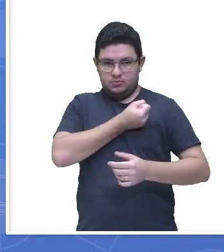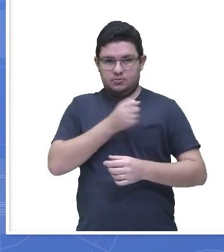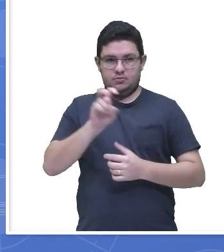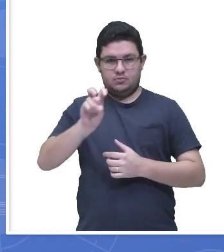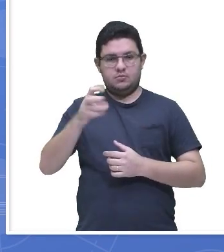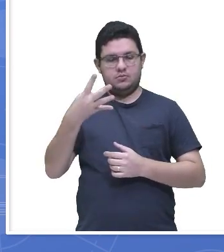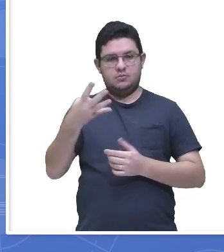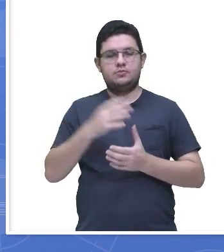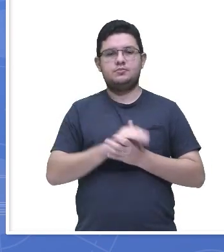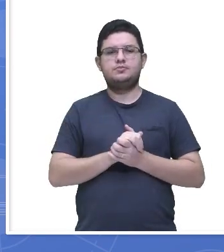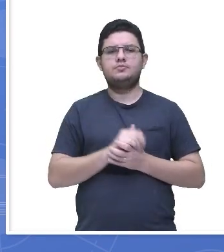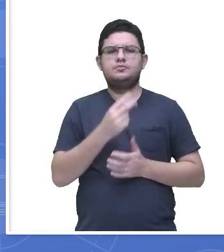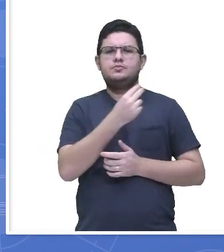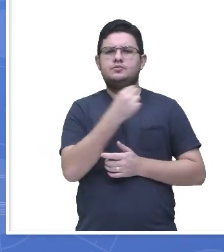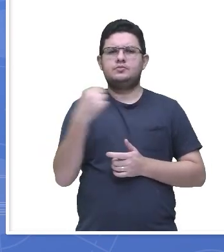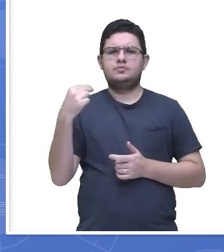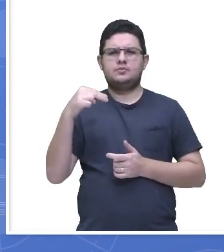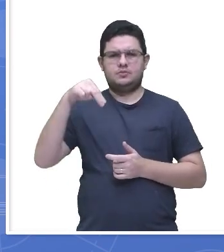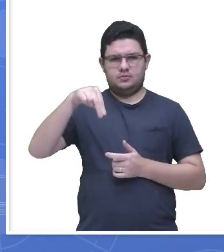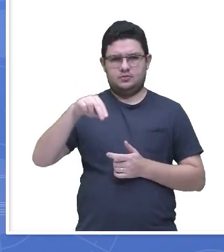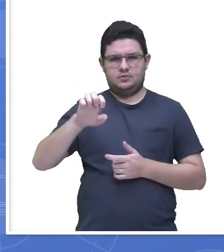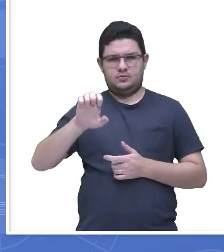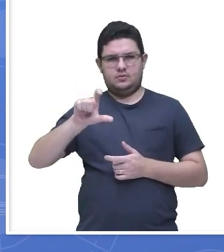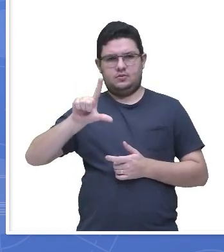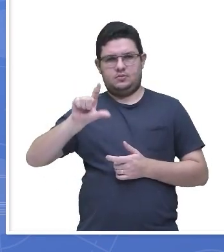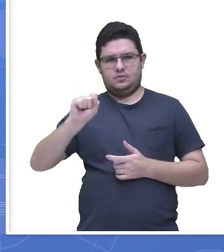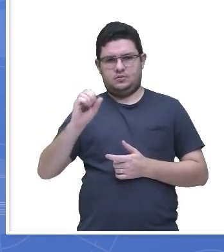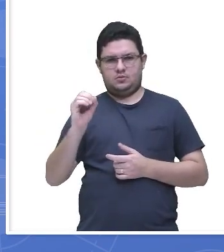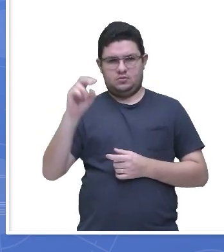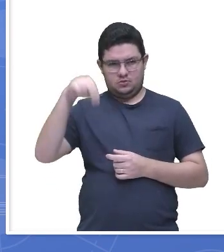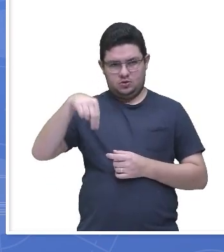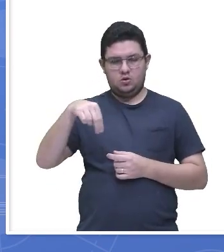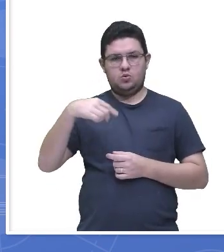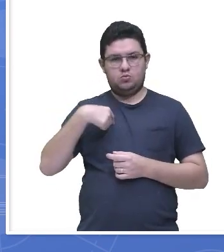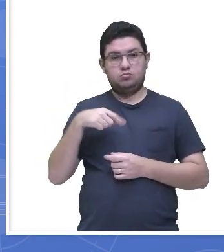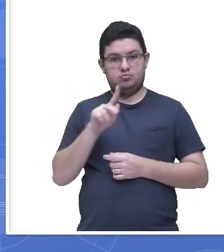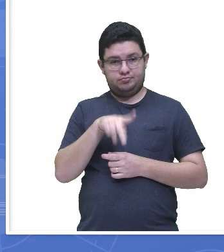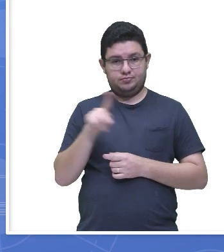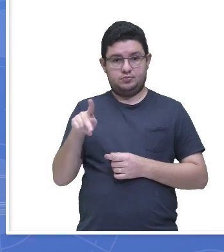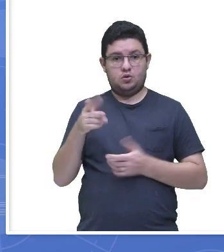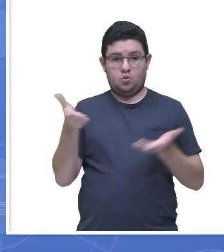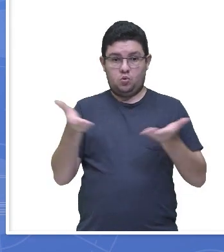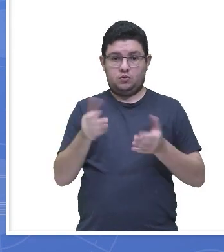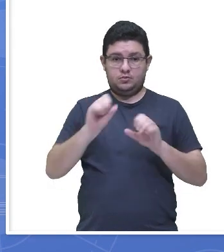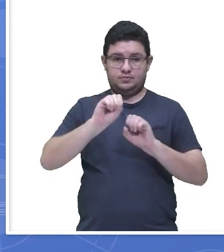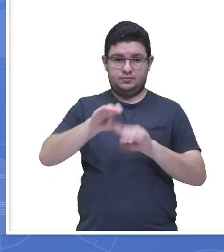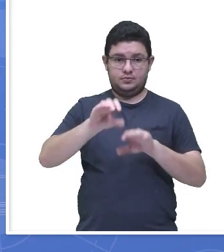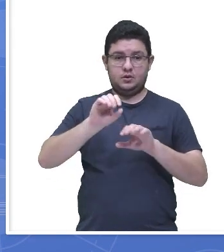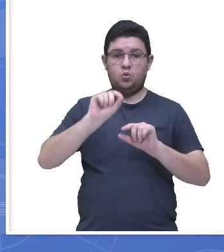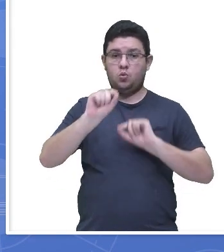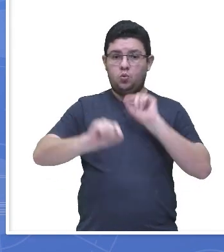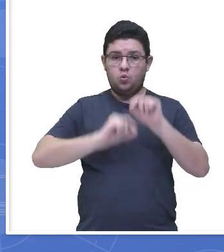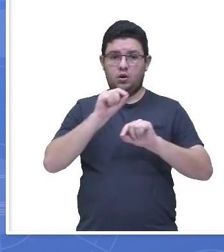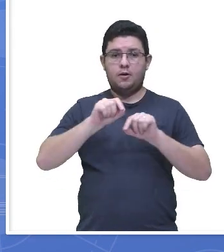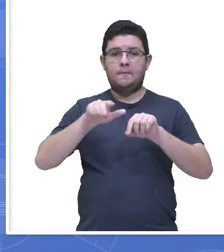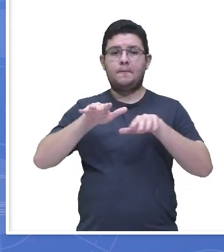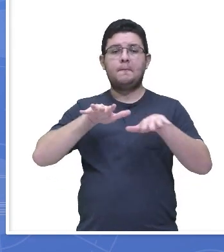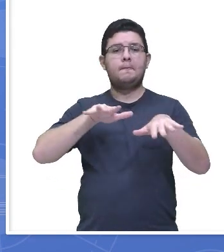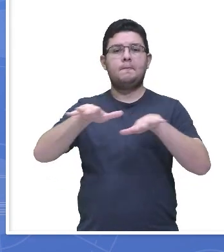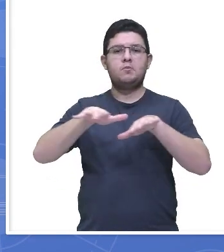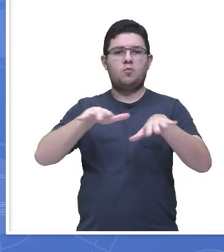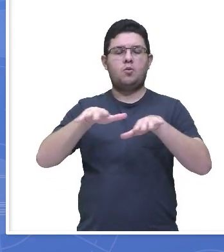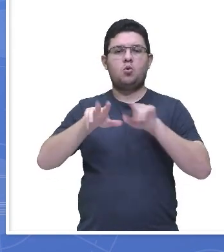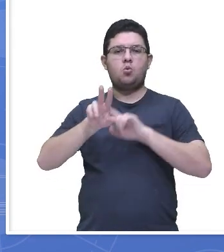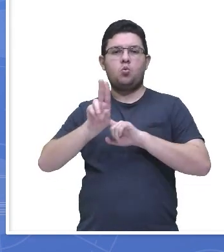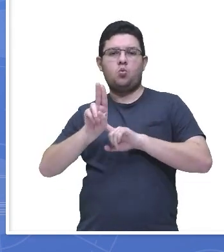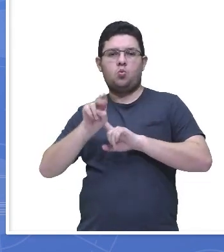Nelson Bezerra e na aula de hoje nós vamos falar de movimento uniforme, o MU, dando ênfase na parte gráfica,